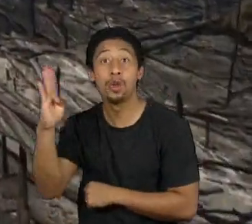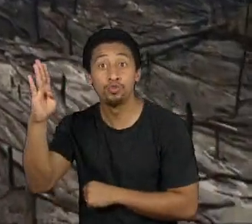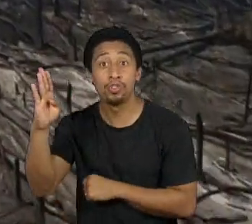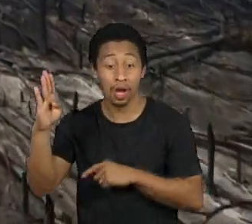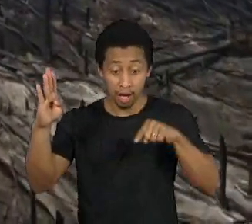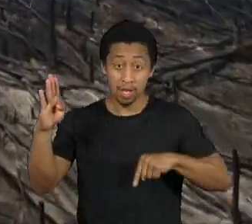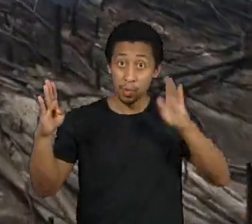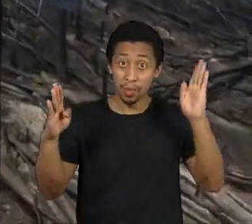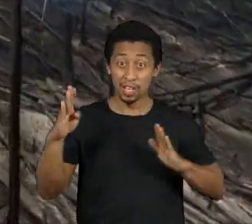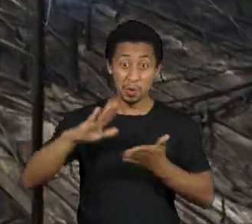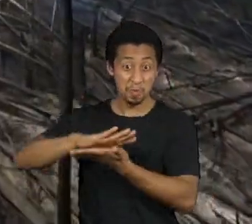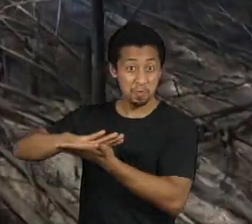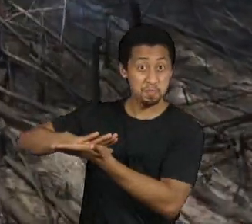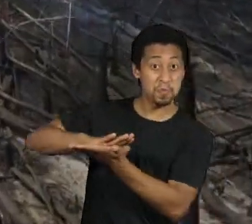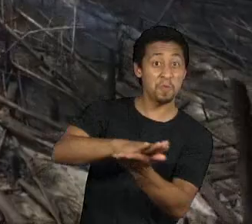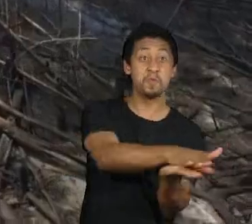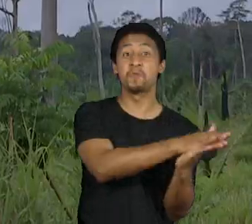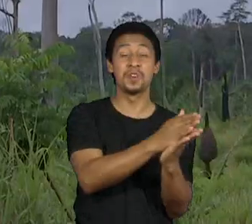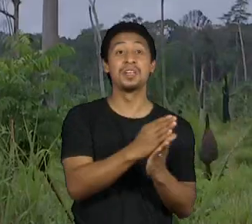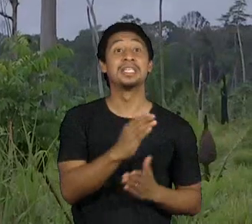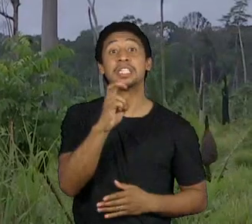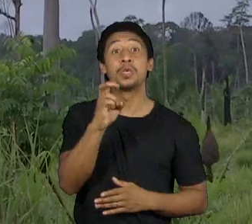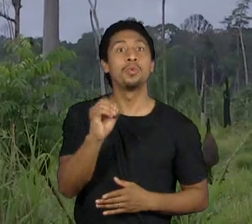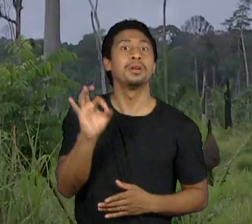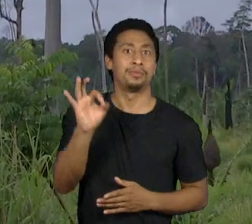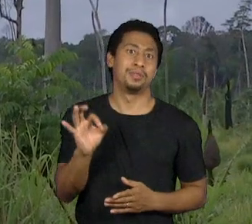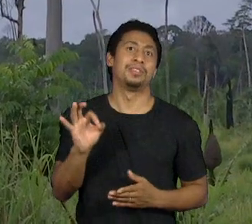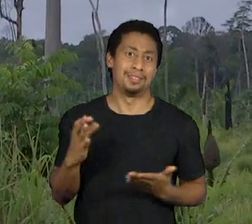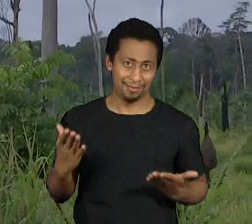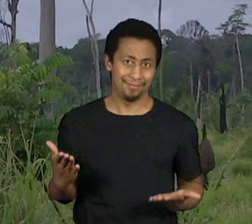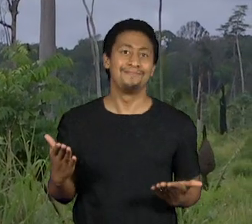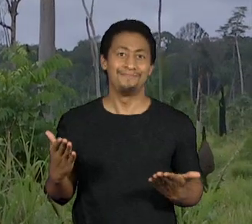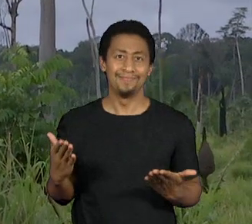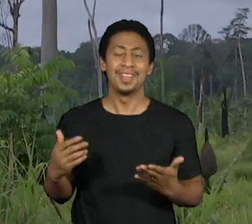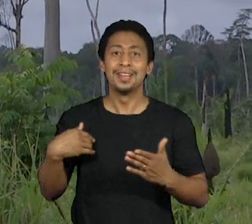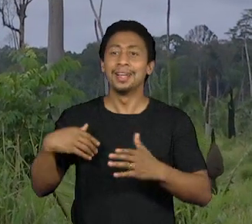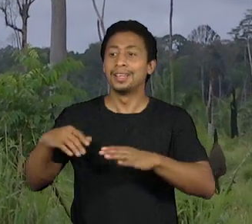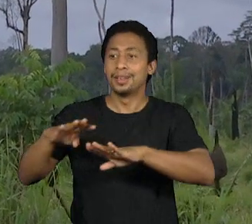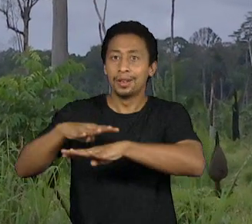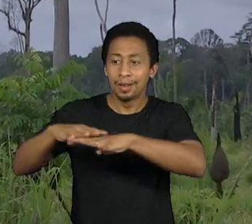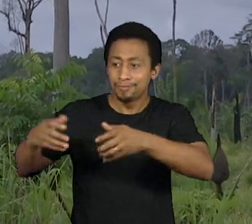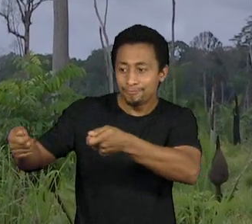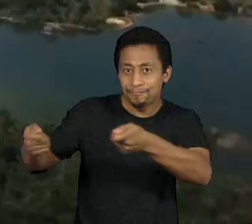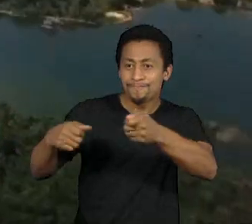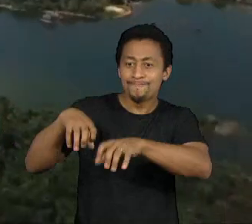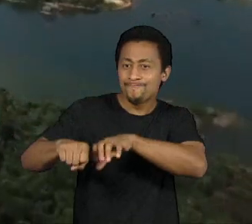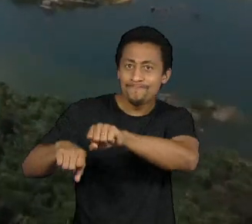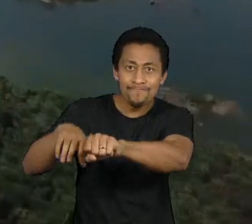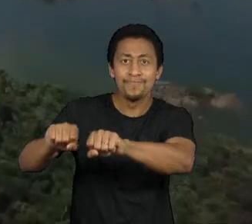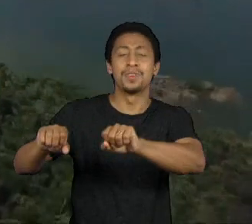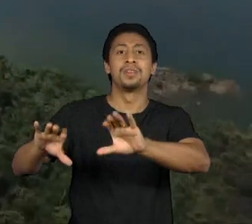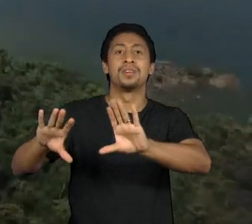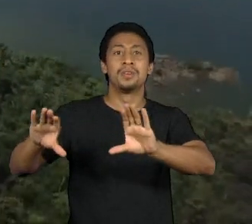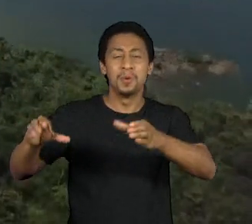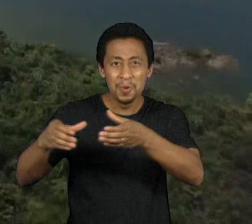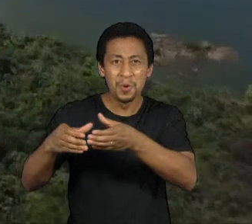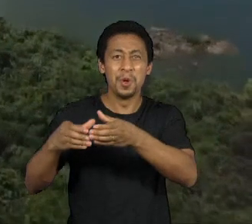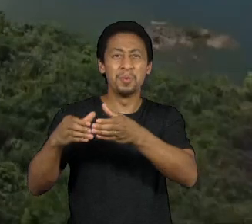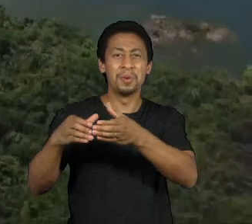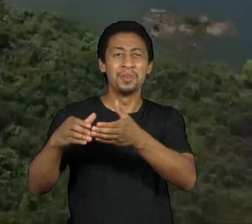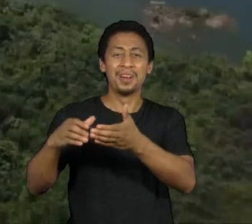esses desmatamentos são associados com atividades ilegais, invasões de terras indígenas por